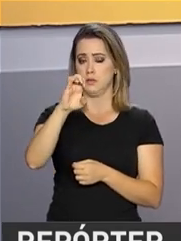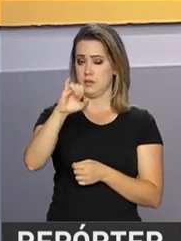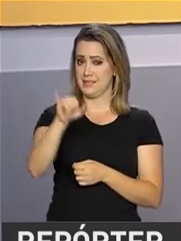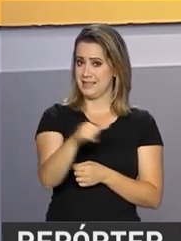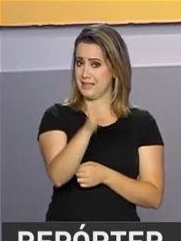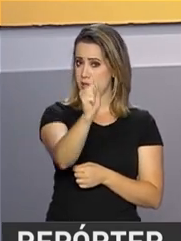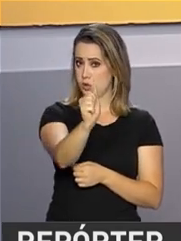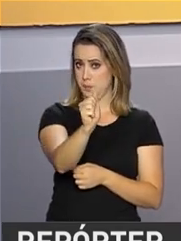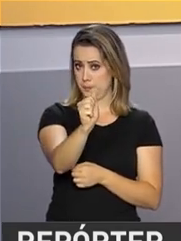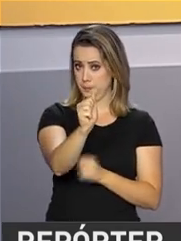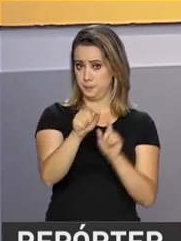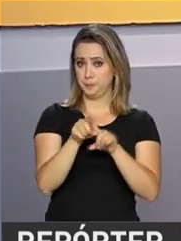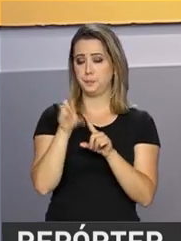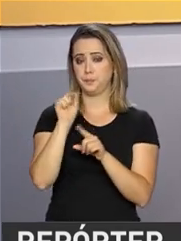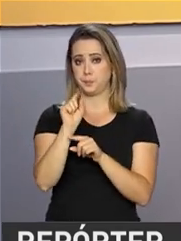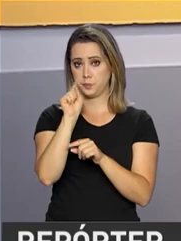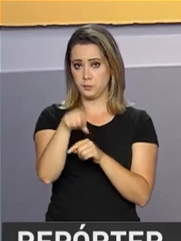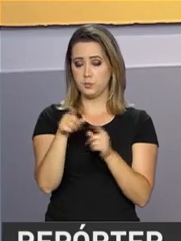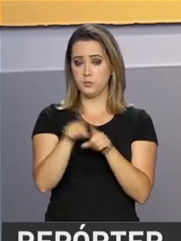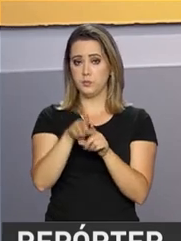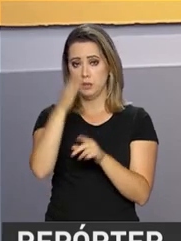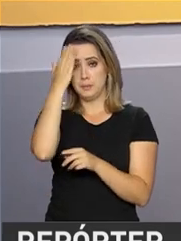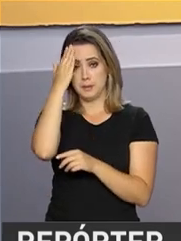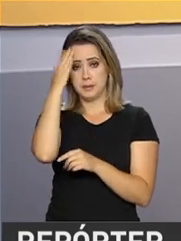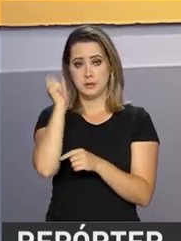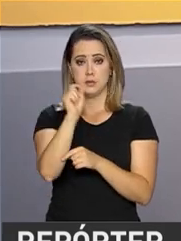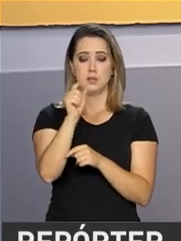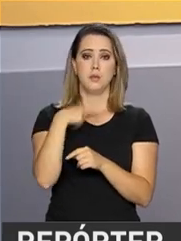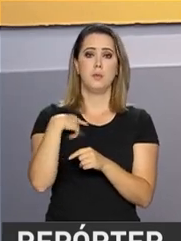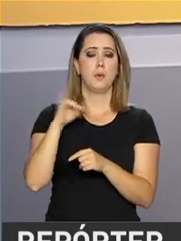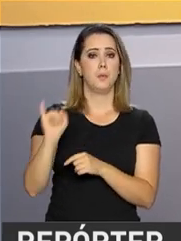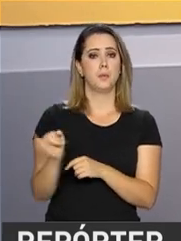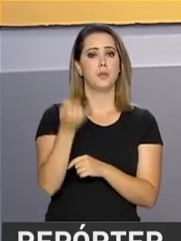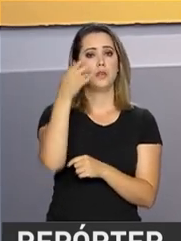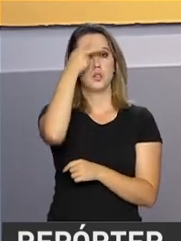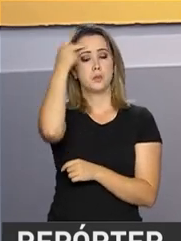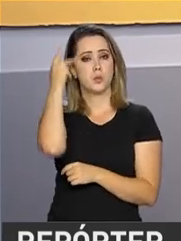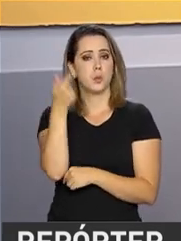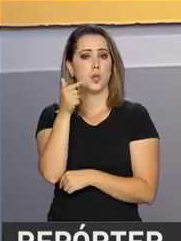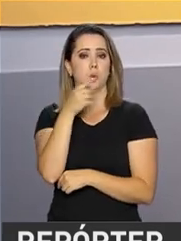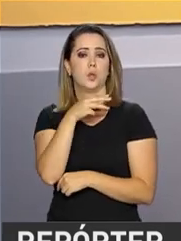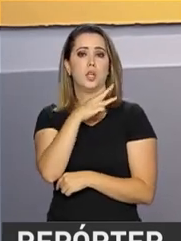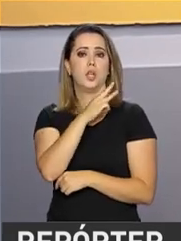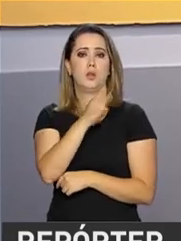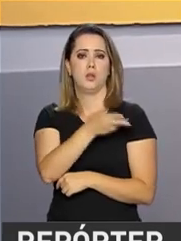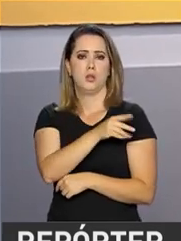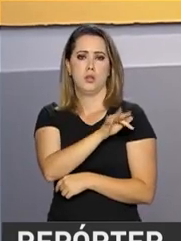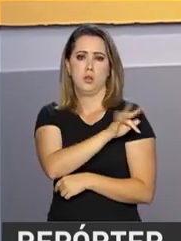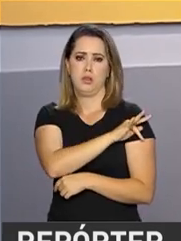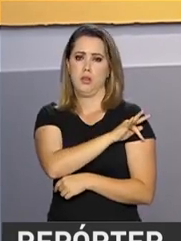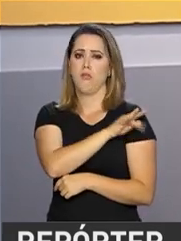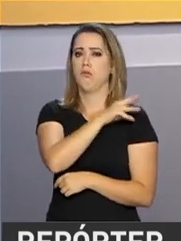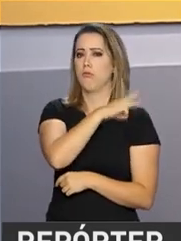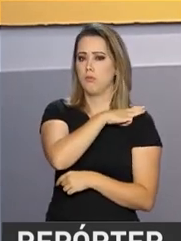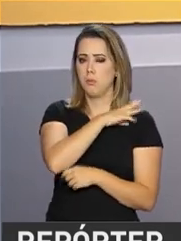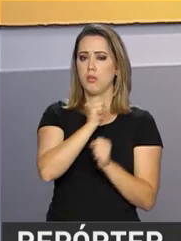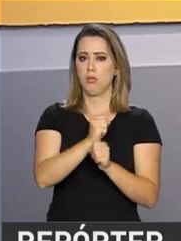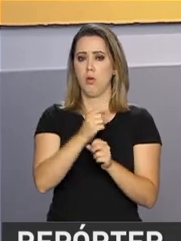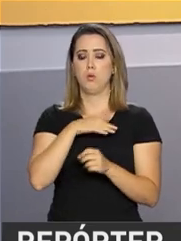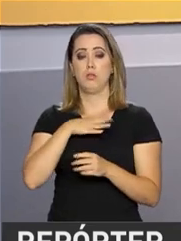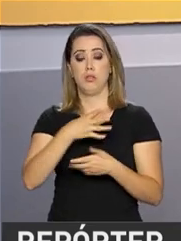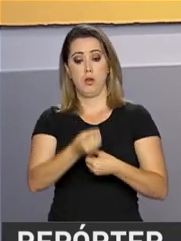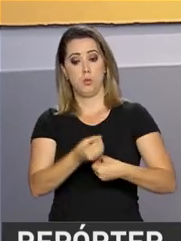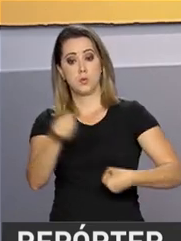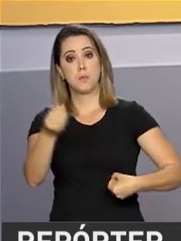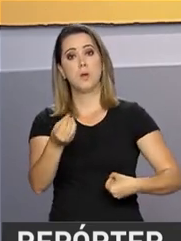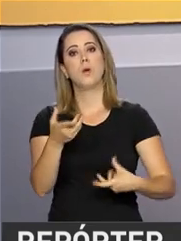e adultos ou seja o exame é a chance para quem não concluiu o estudo no tempo certo conseguir um